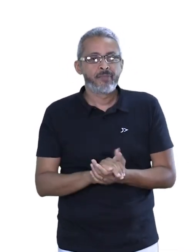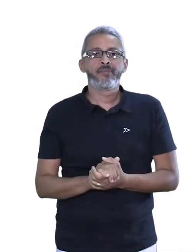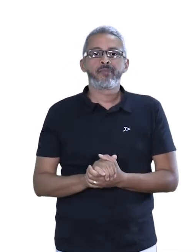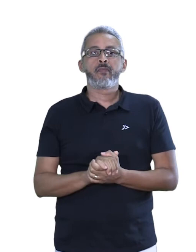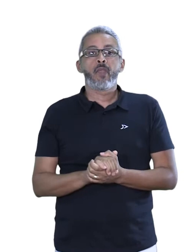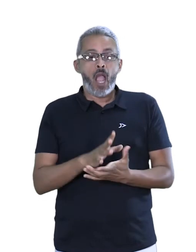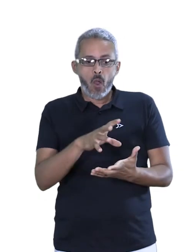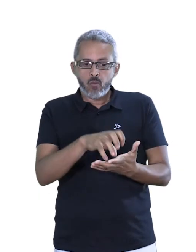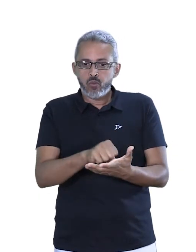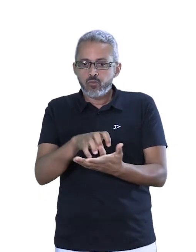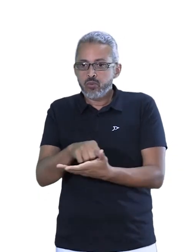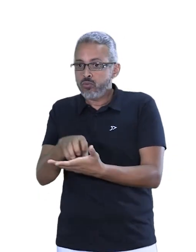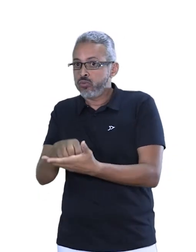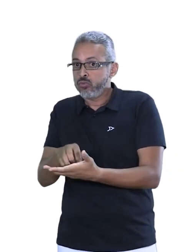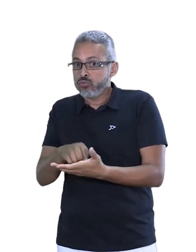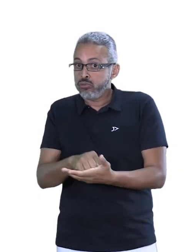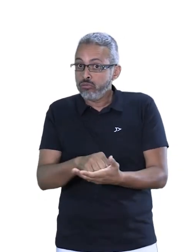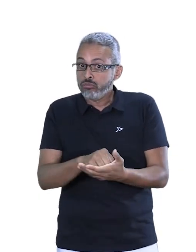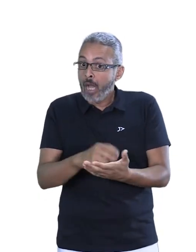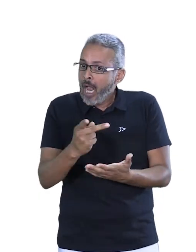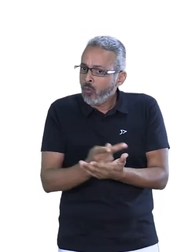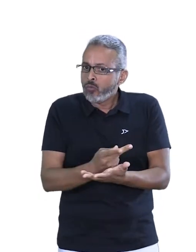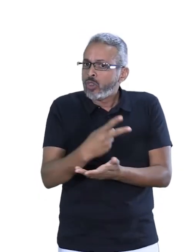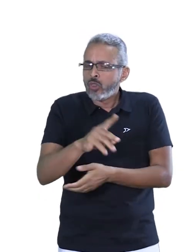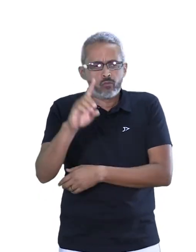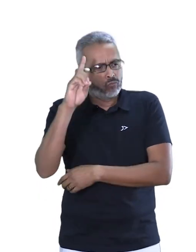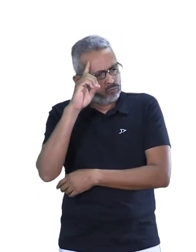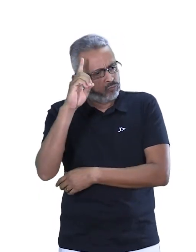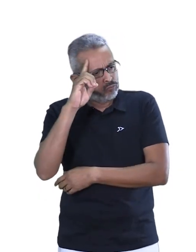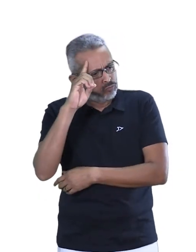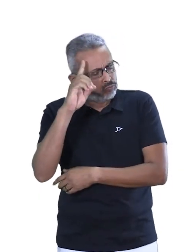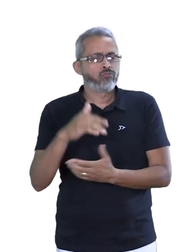Ao registrar os acontecimentos do seu dia a dia, você estará